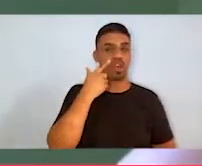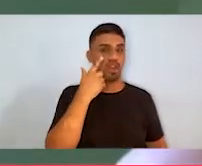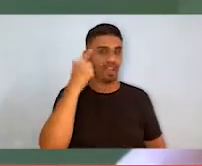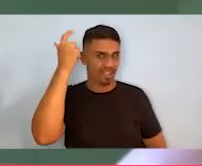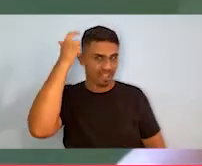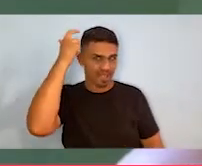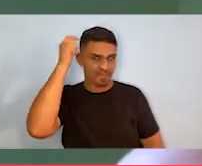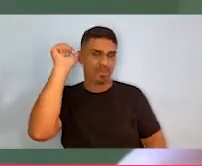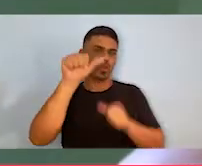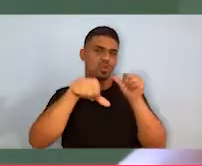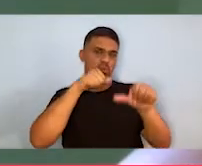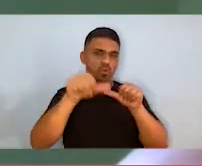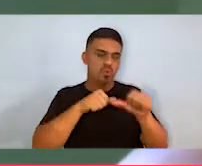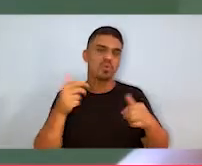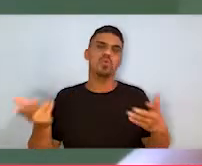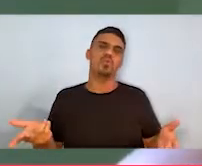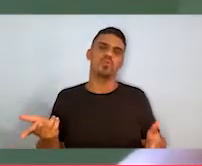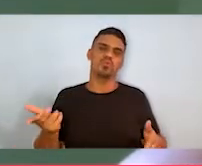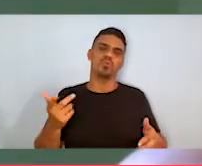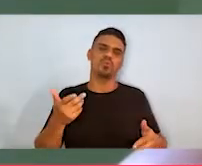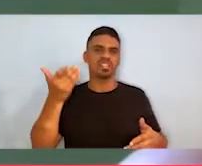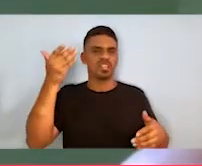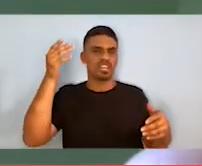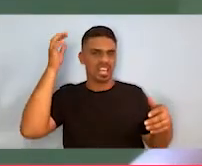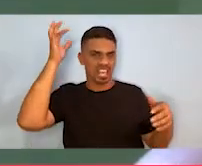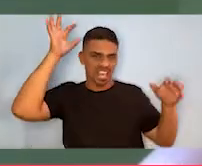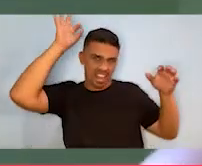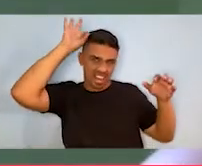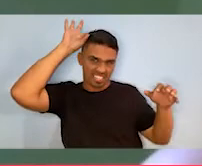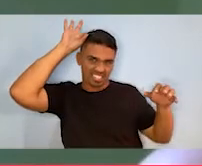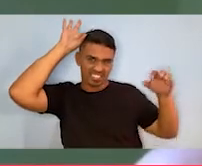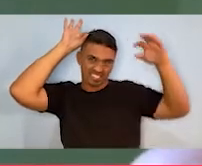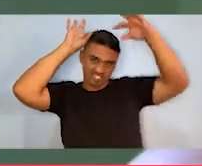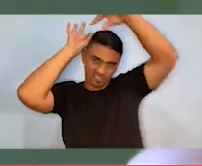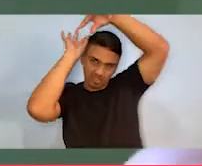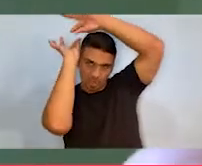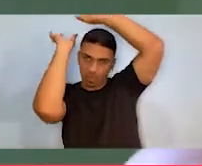esse cabelo aqui, muda um pouquinho o cabelo, ou tira esse lacinho, coloca pro outro